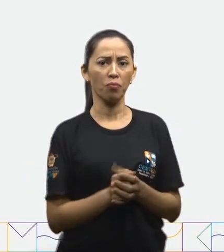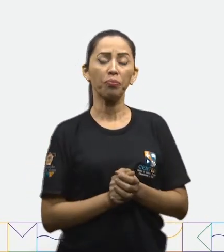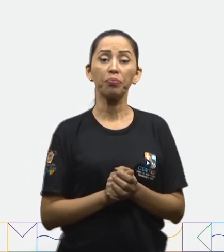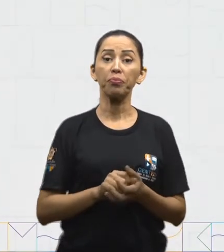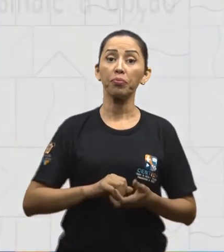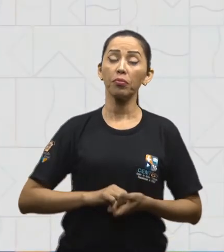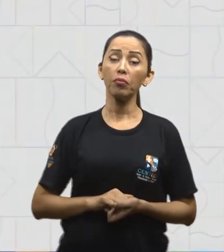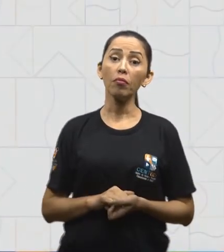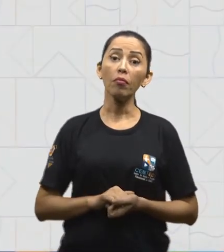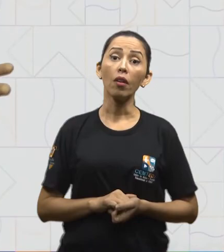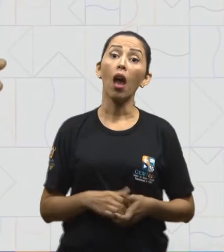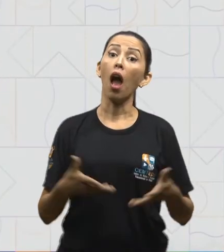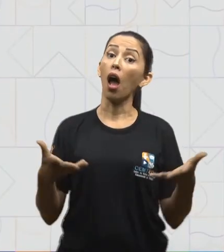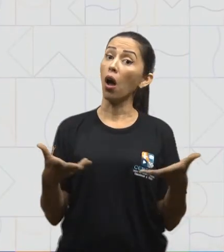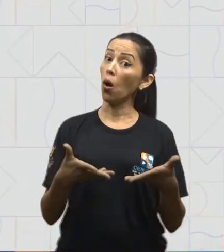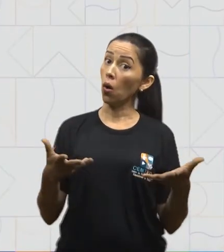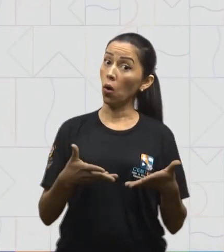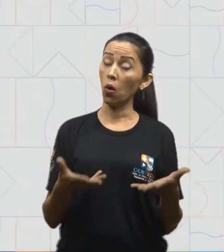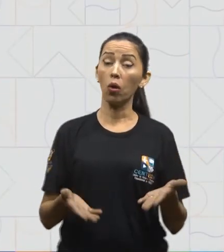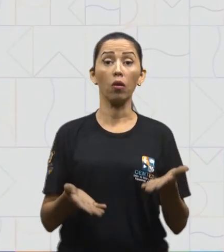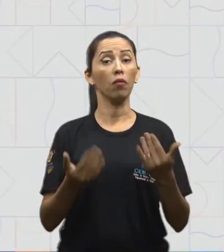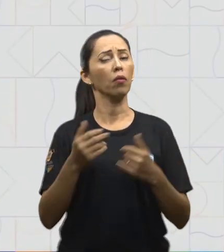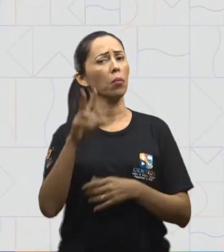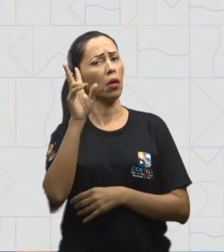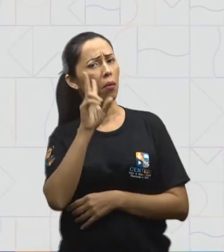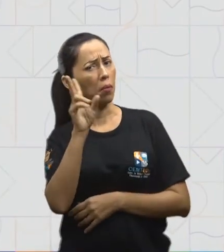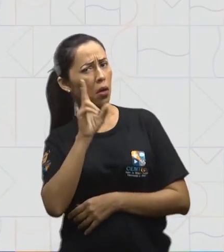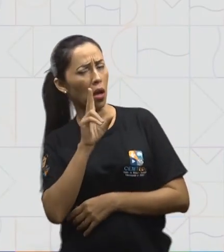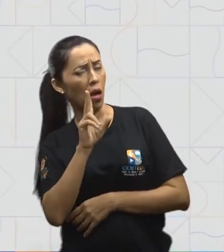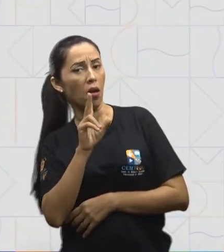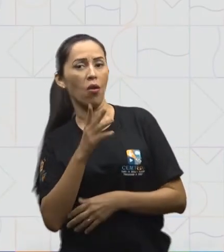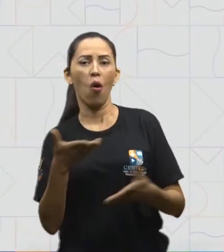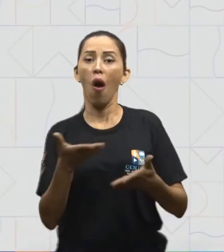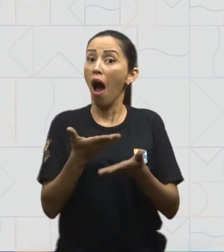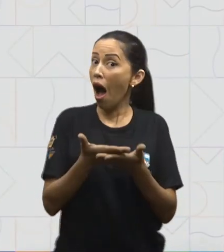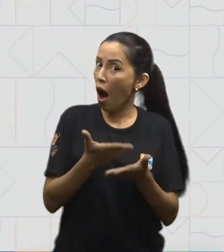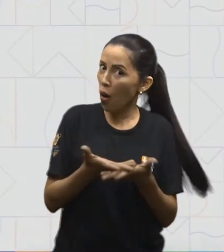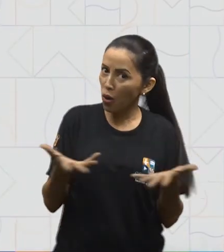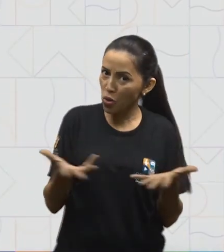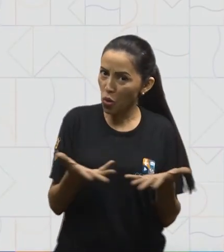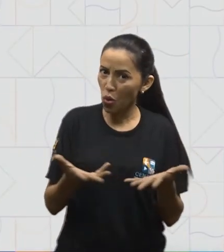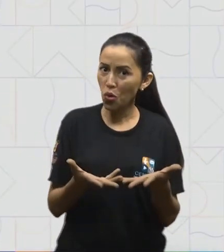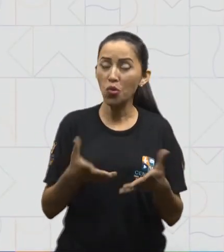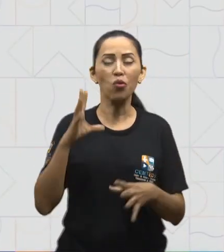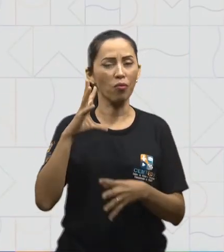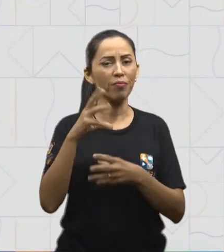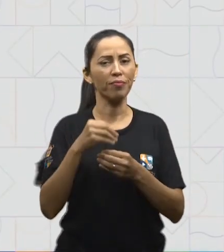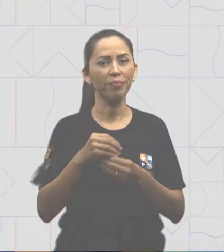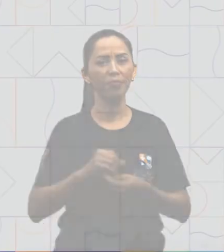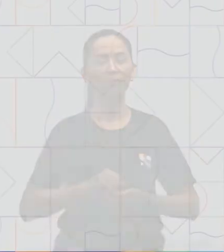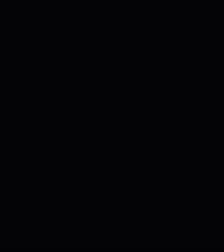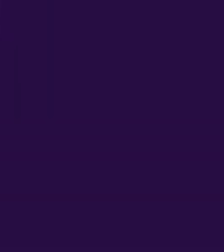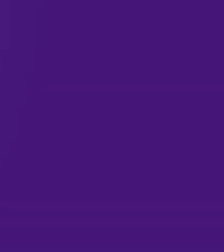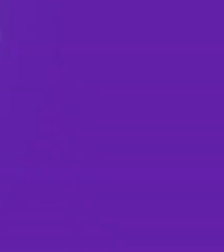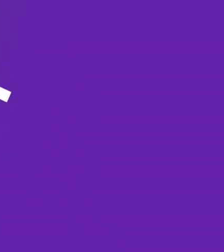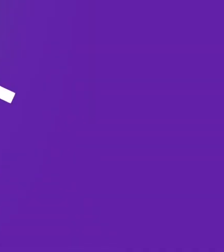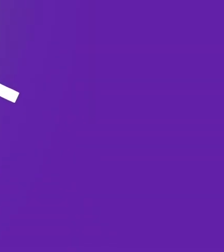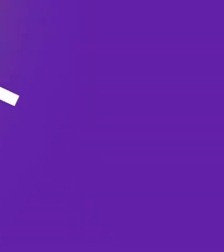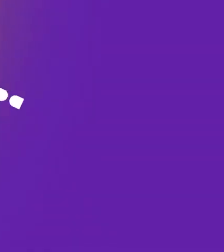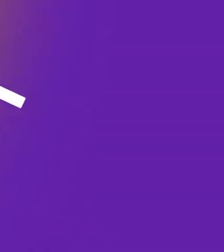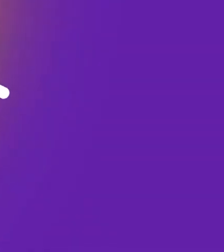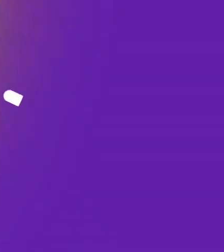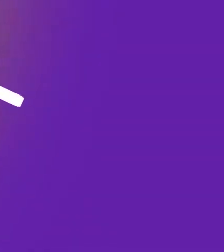comerciais. Agora, vamos lembrar um pouco do que vimos na aula de hoje. Chegou a hora da revisão.